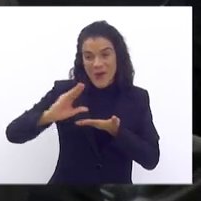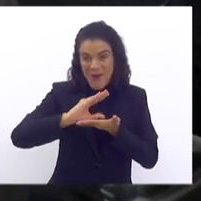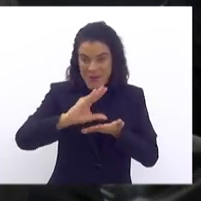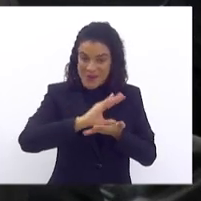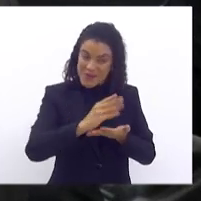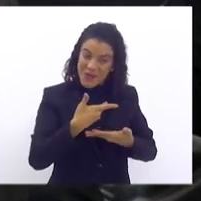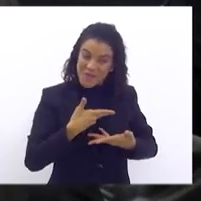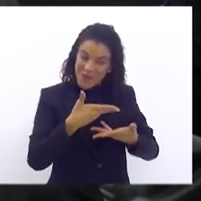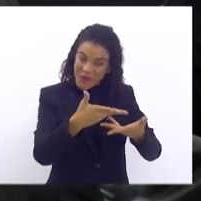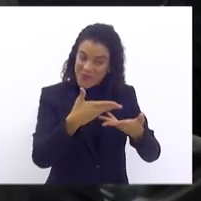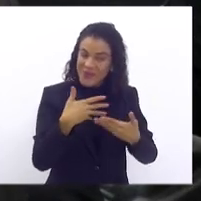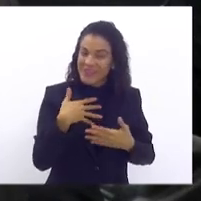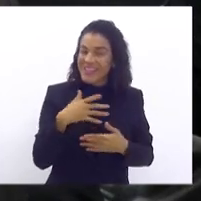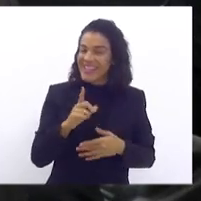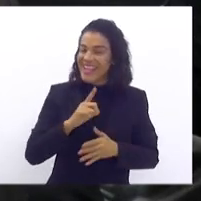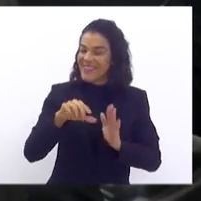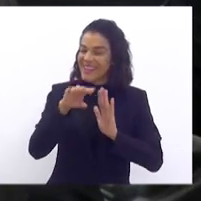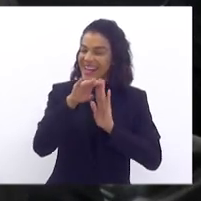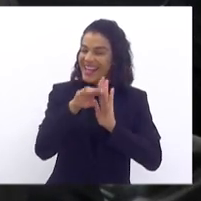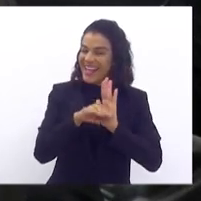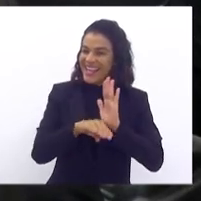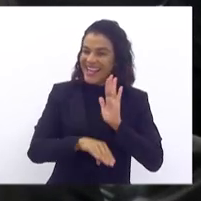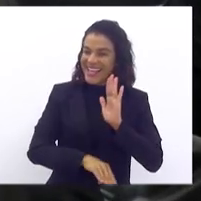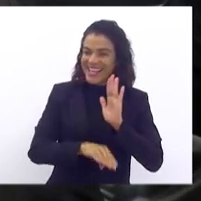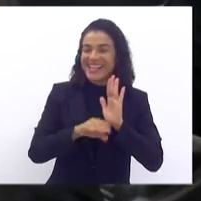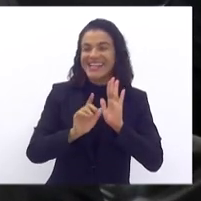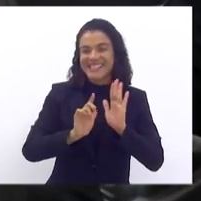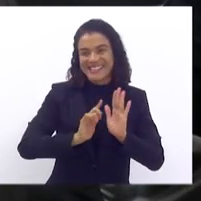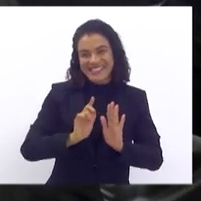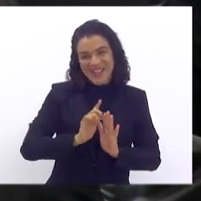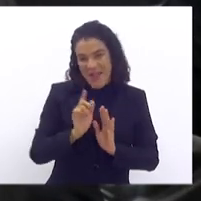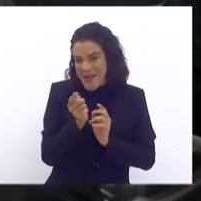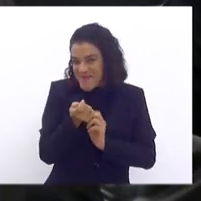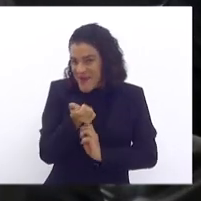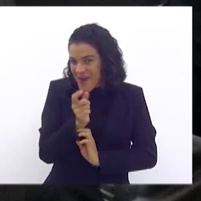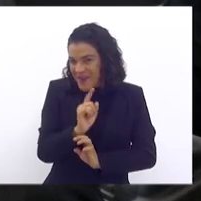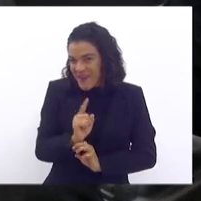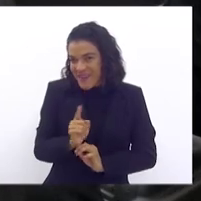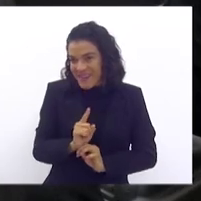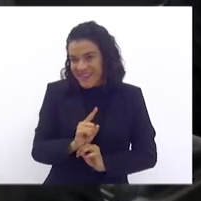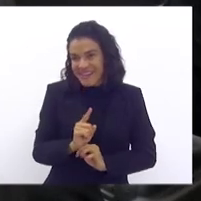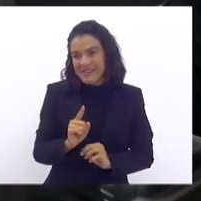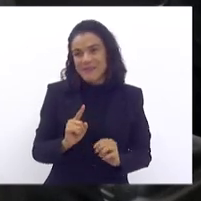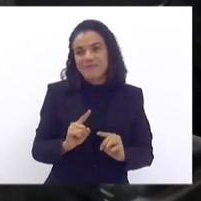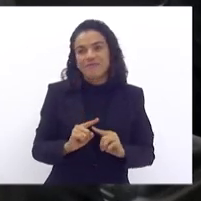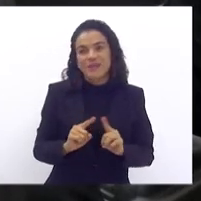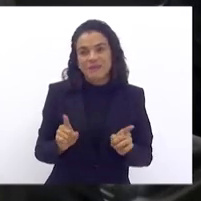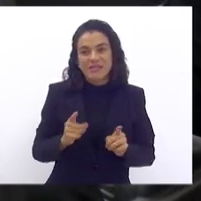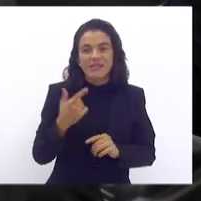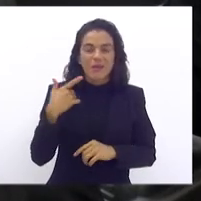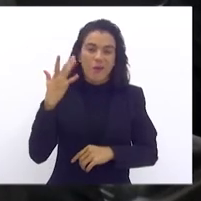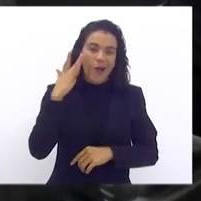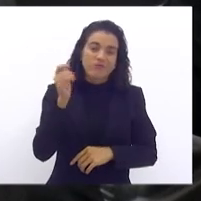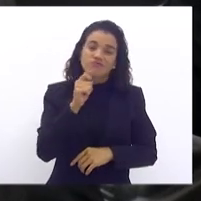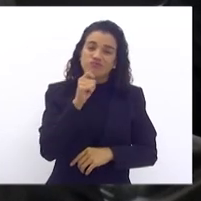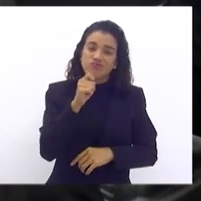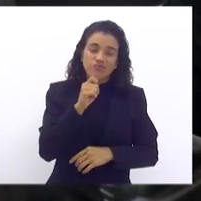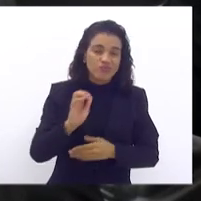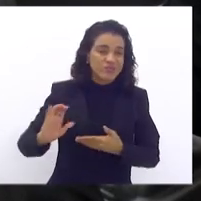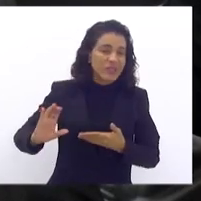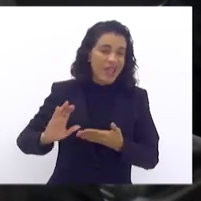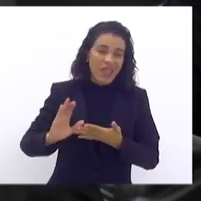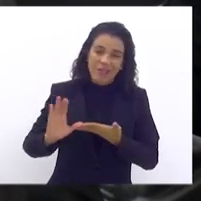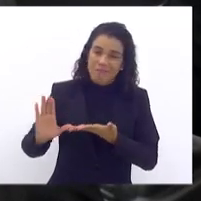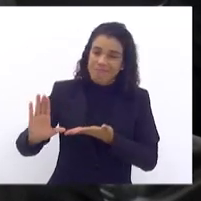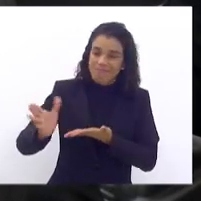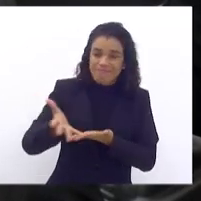convite aí, eu já tenho uma lista aqui que não será pouca, mas eu acho que sem orçamento, sem dinheiro, a